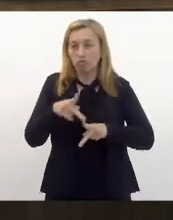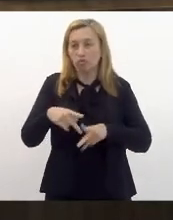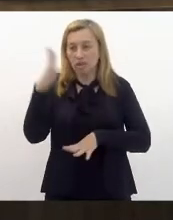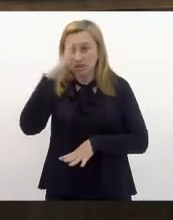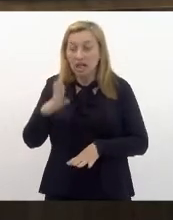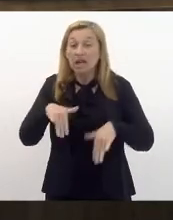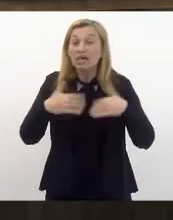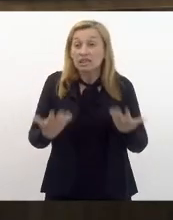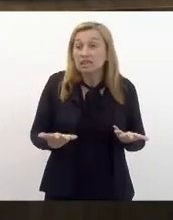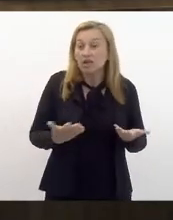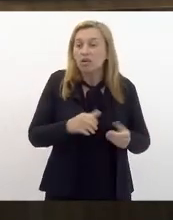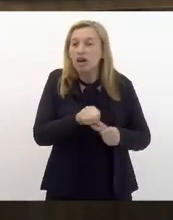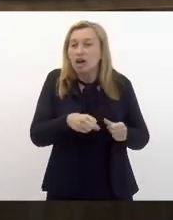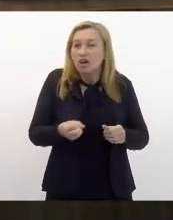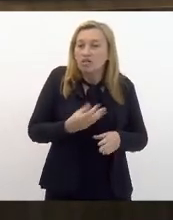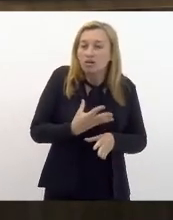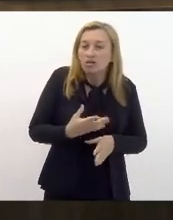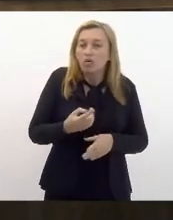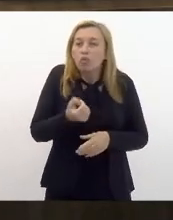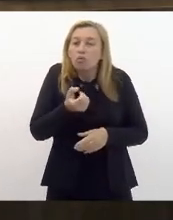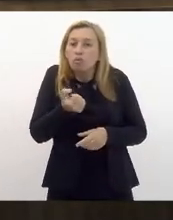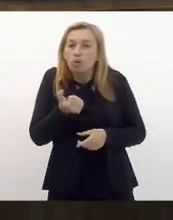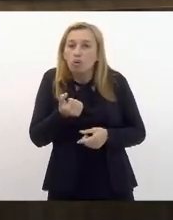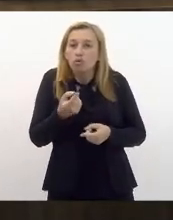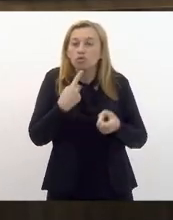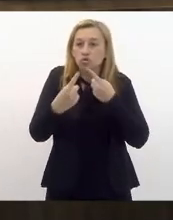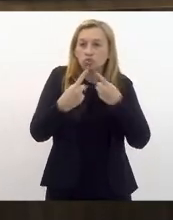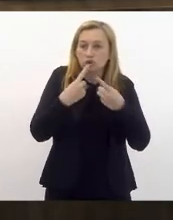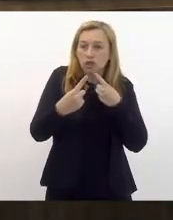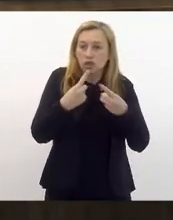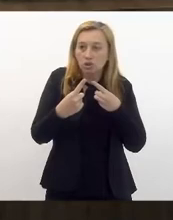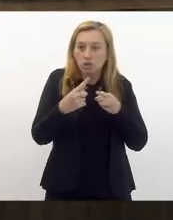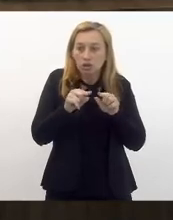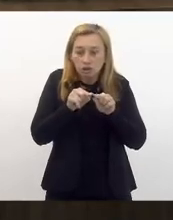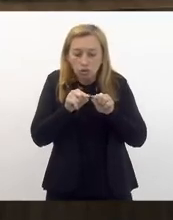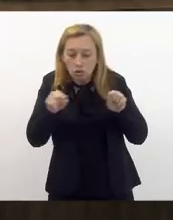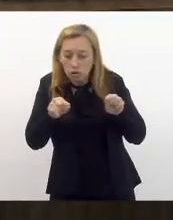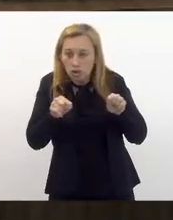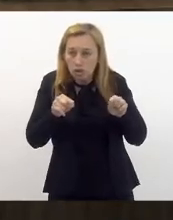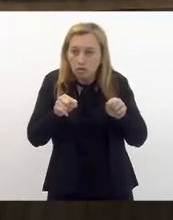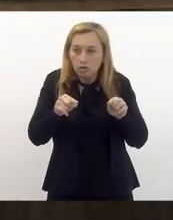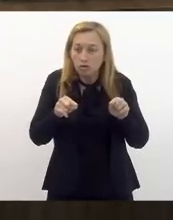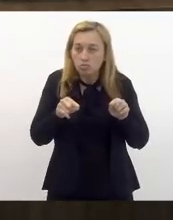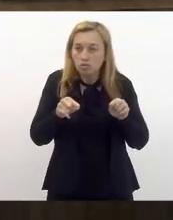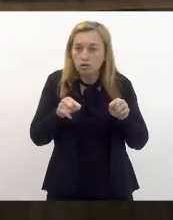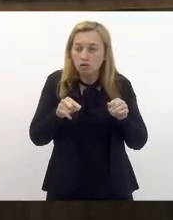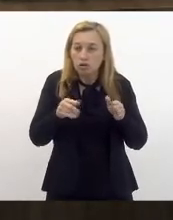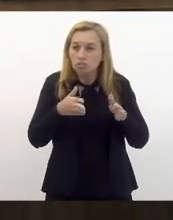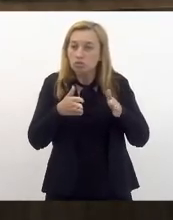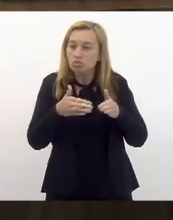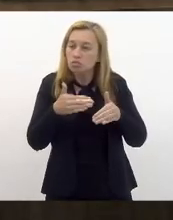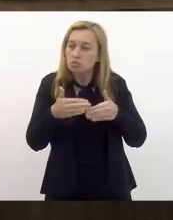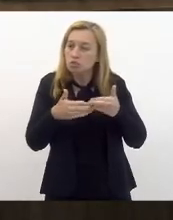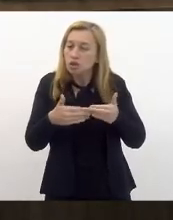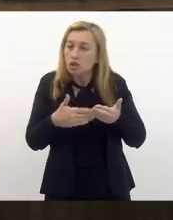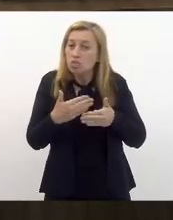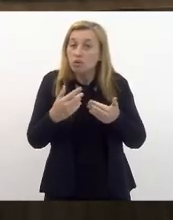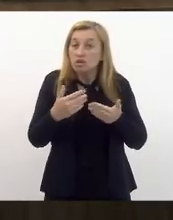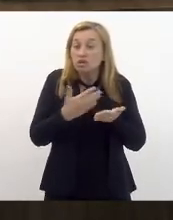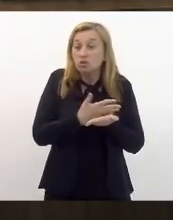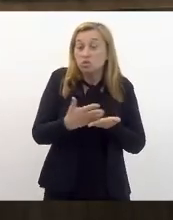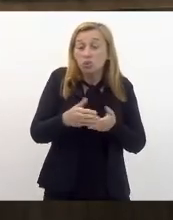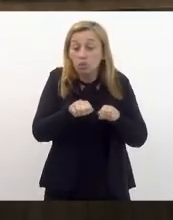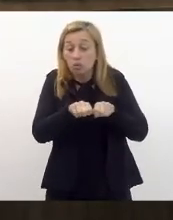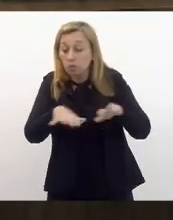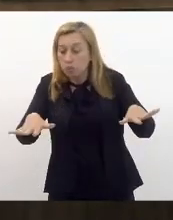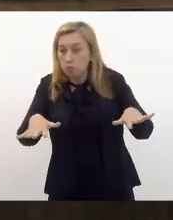então uma reforma que foi concebida com um pouco debate e quando estava no meio do processo de implementação a gente passou a enfrentar uma